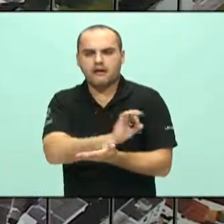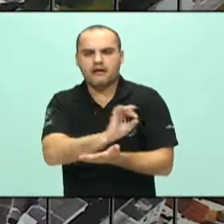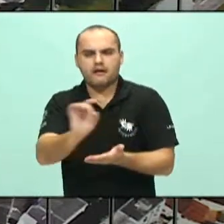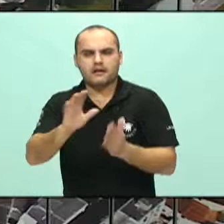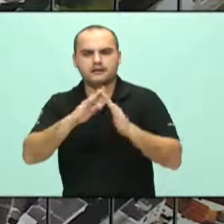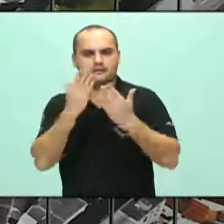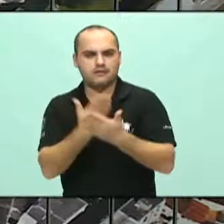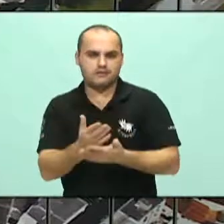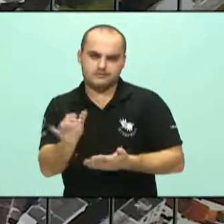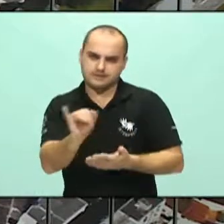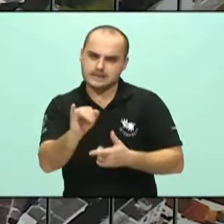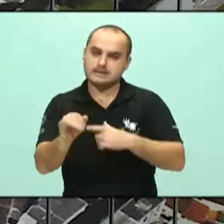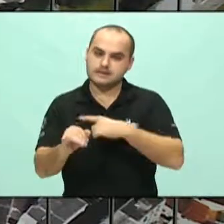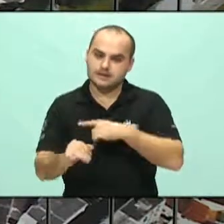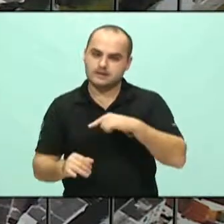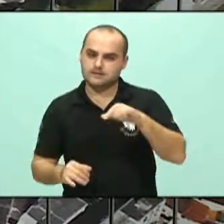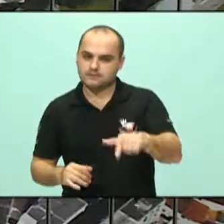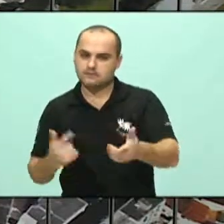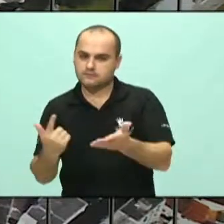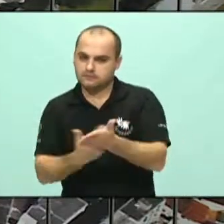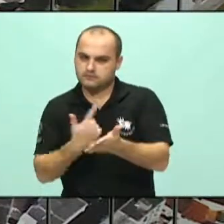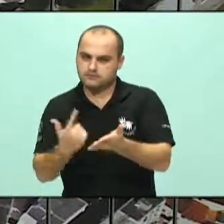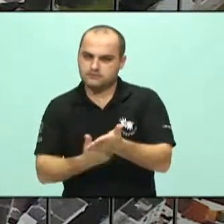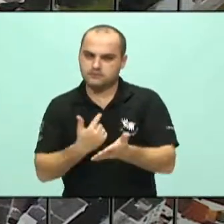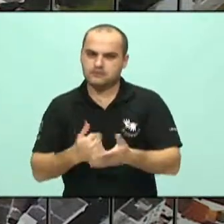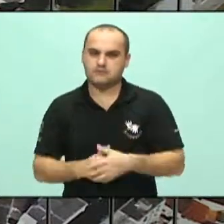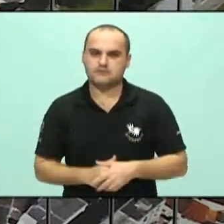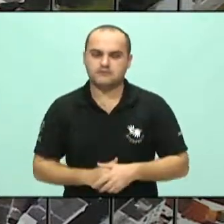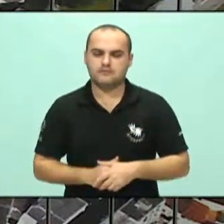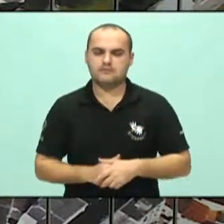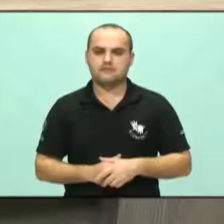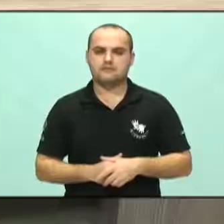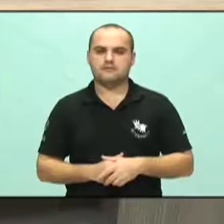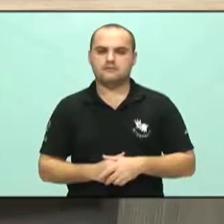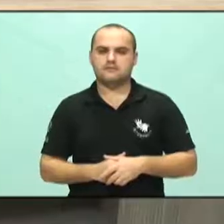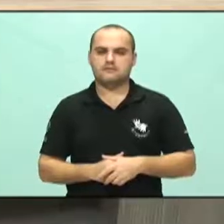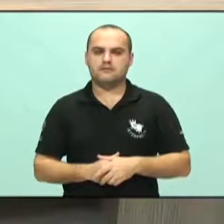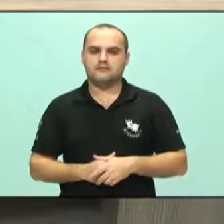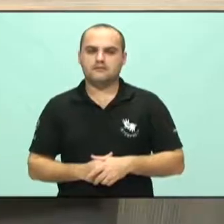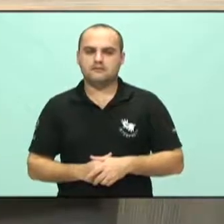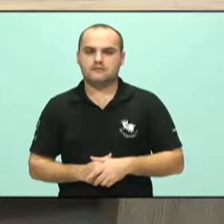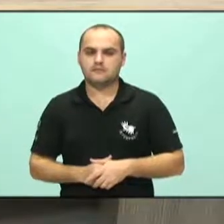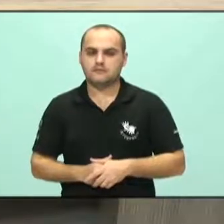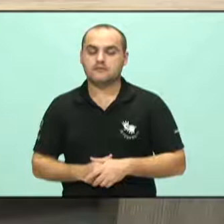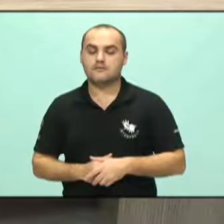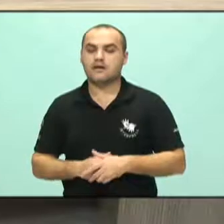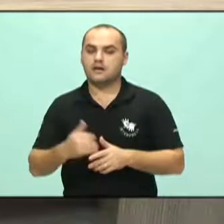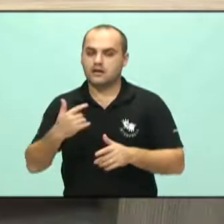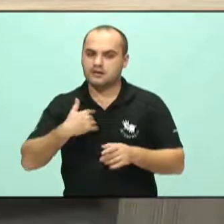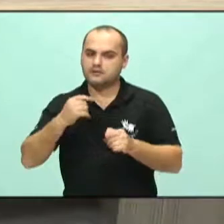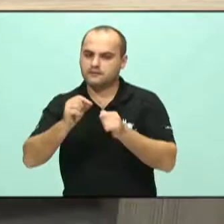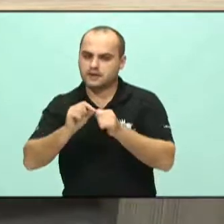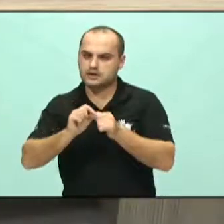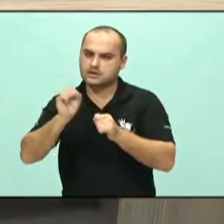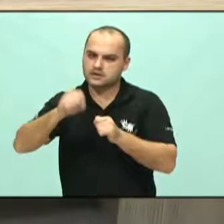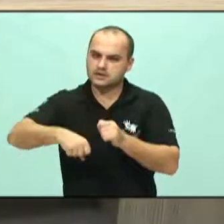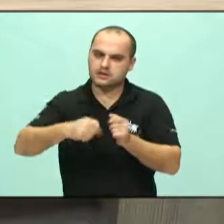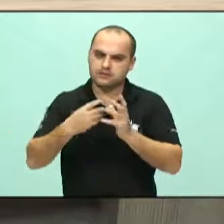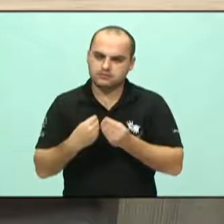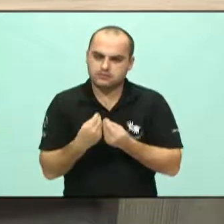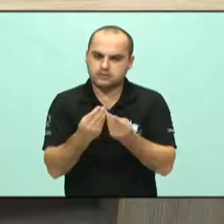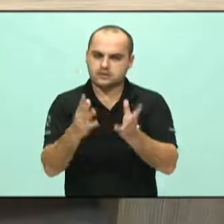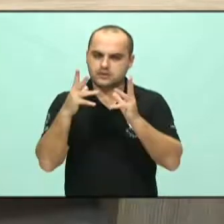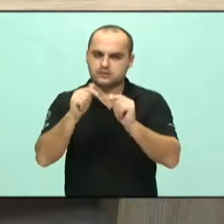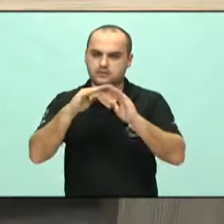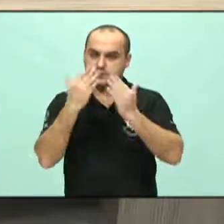Itajaí e ele nós fizemos, claro que eu tenho certeza que chegaram, nós fizemos essa distribuição para as escolas de